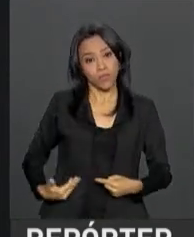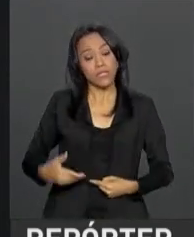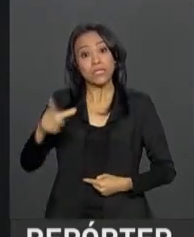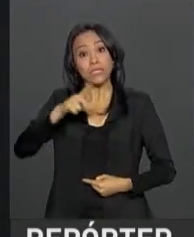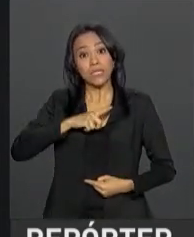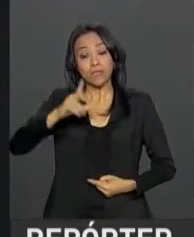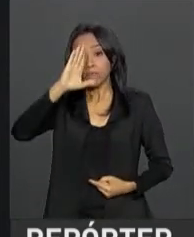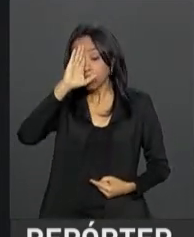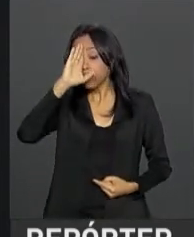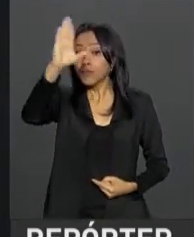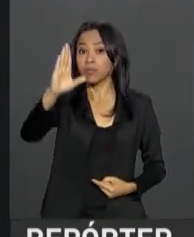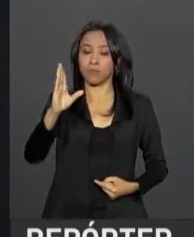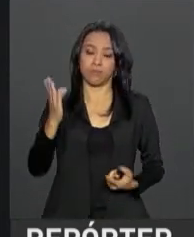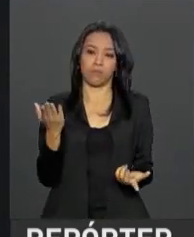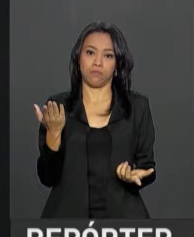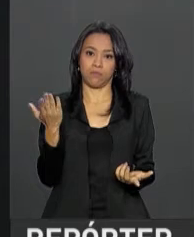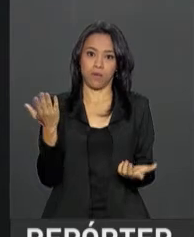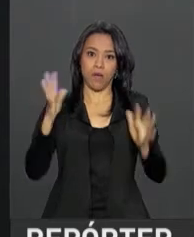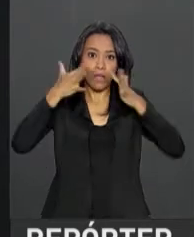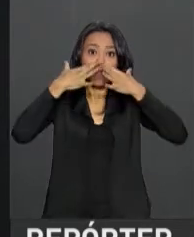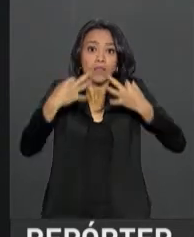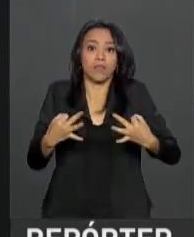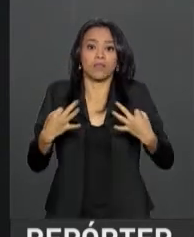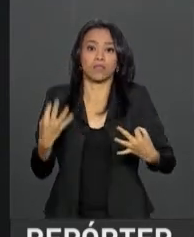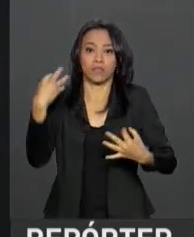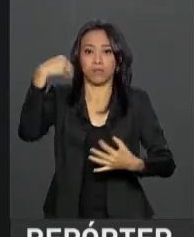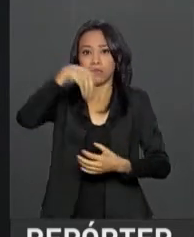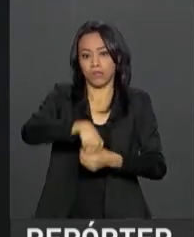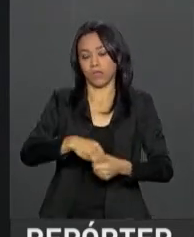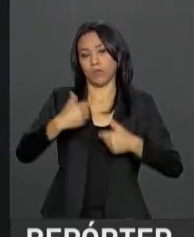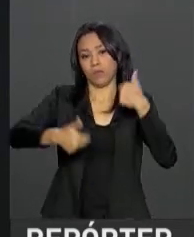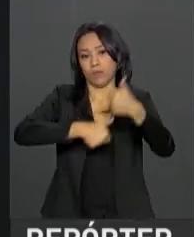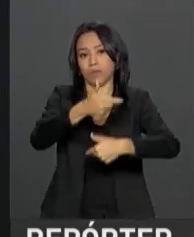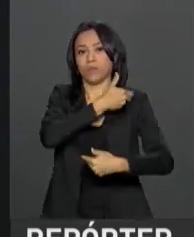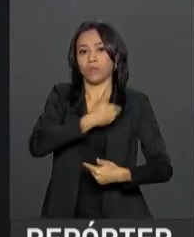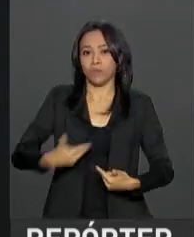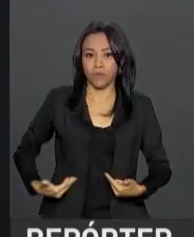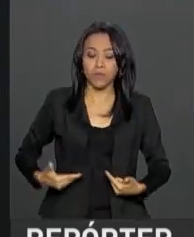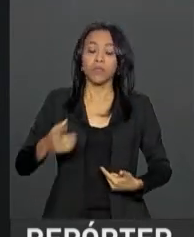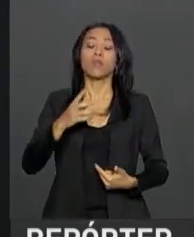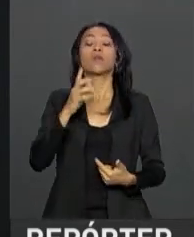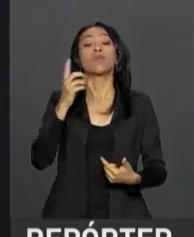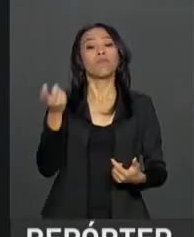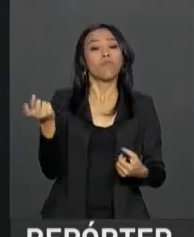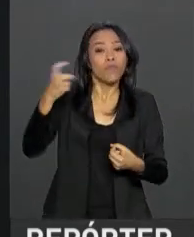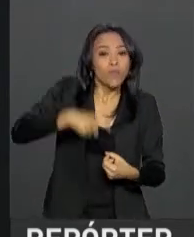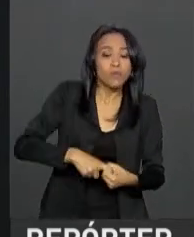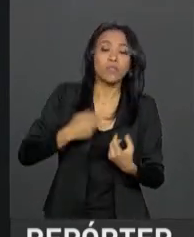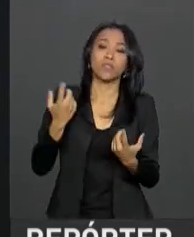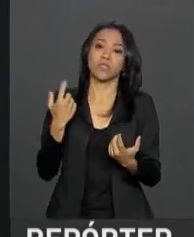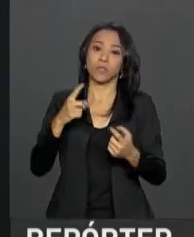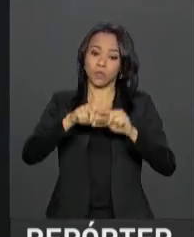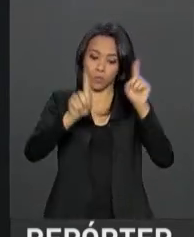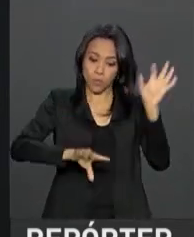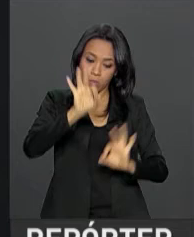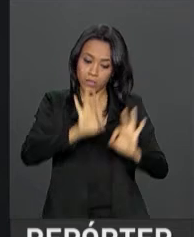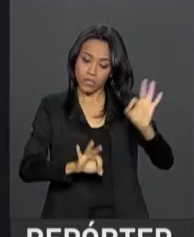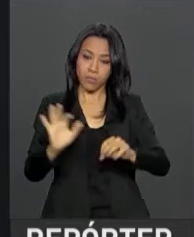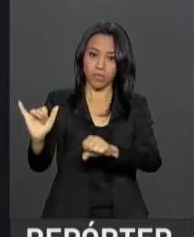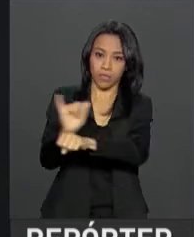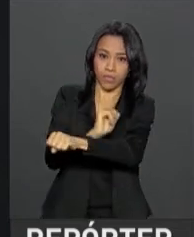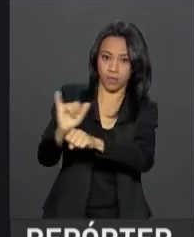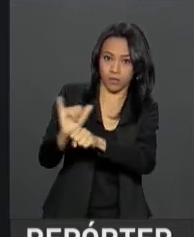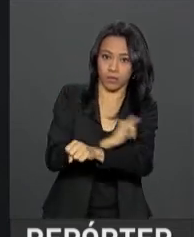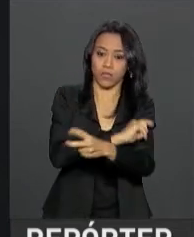na agenda do governo e especial as ações voltadas ao resgate do planejamento estratégico a identidade de